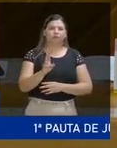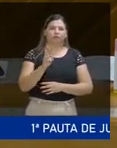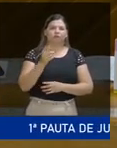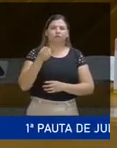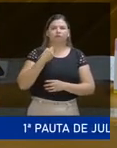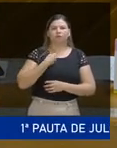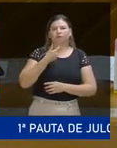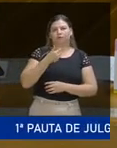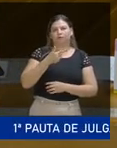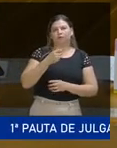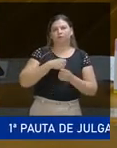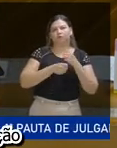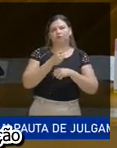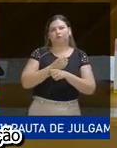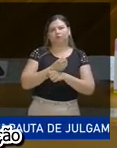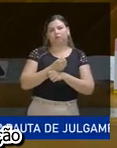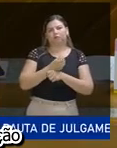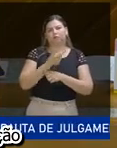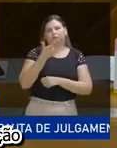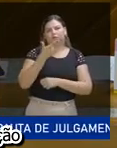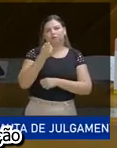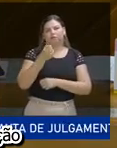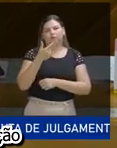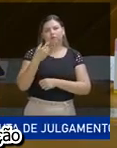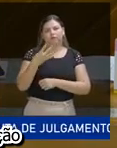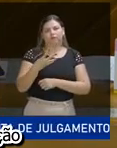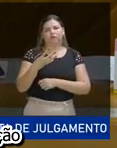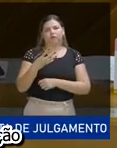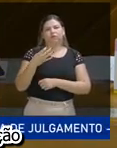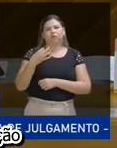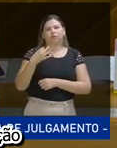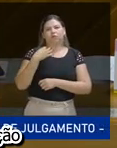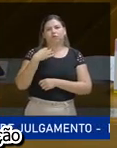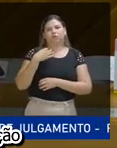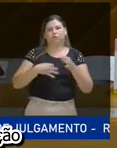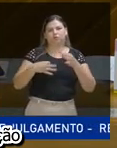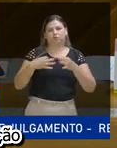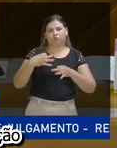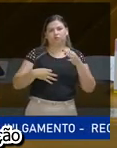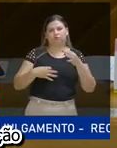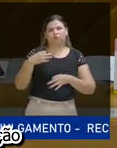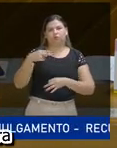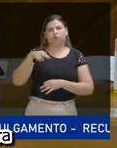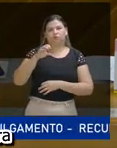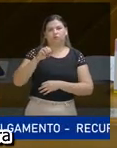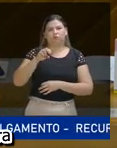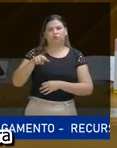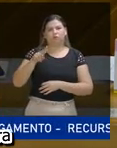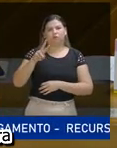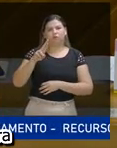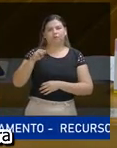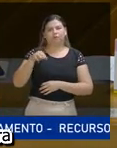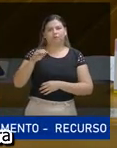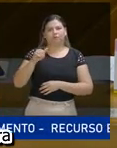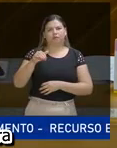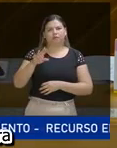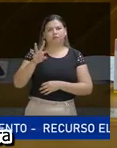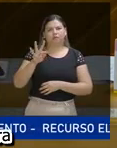2024, origem Macapá, relator juiz Normande Souza, recorrente, coligação Trabalhando pelo